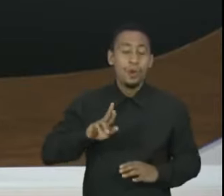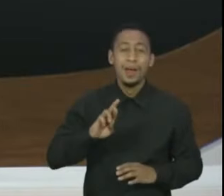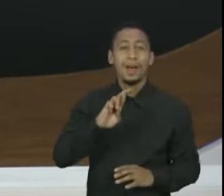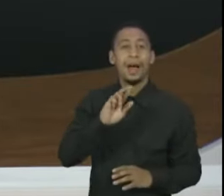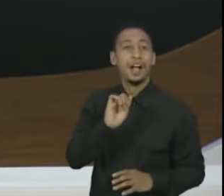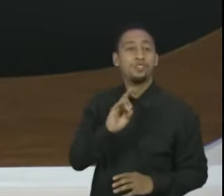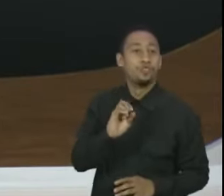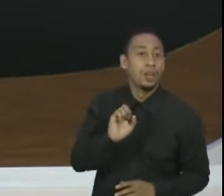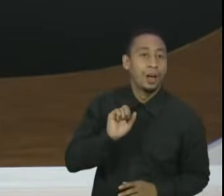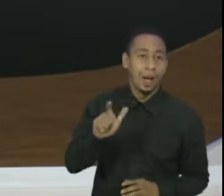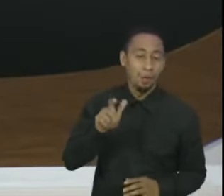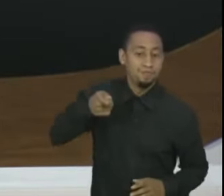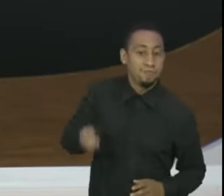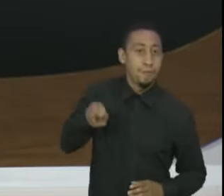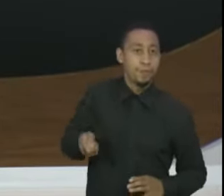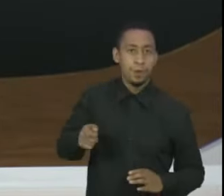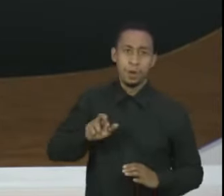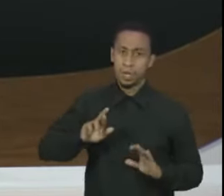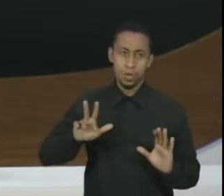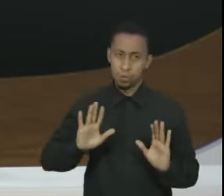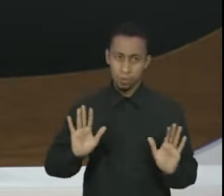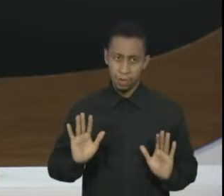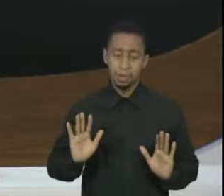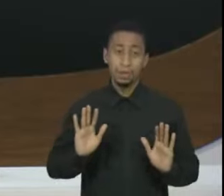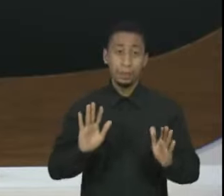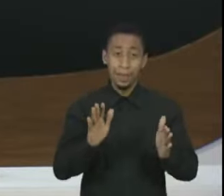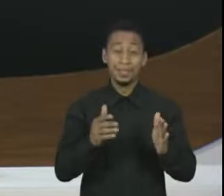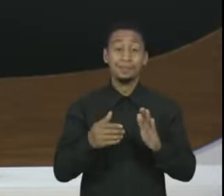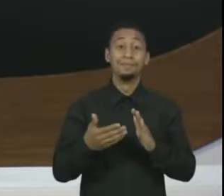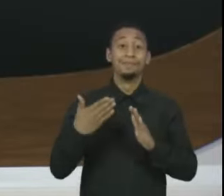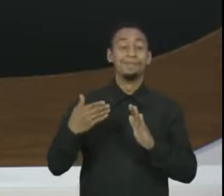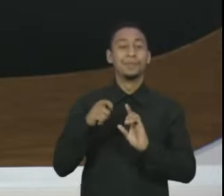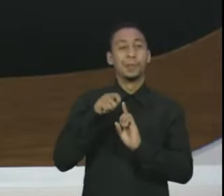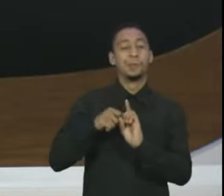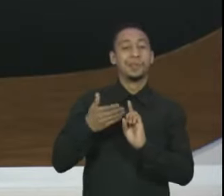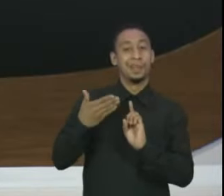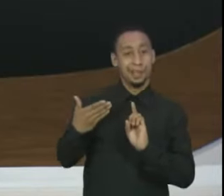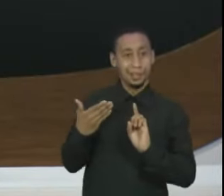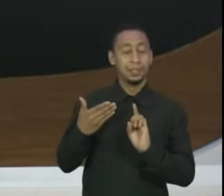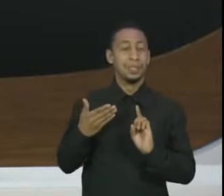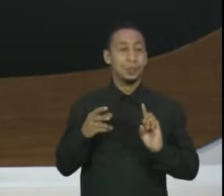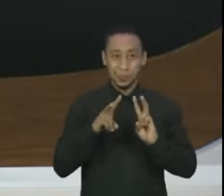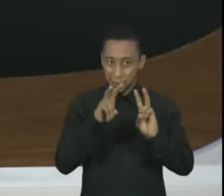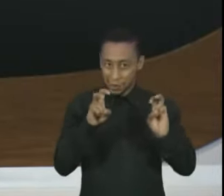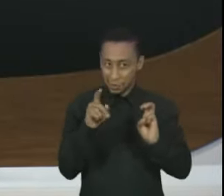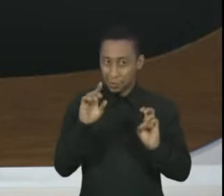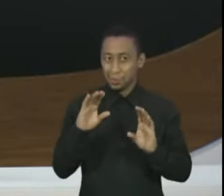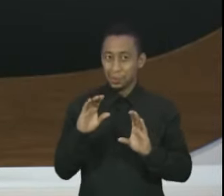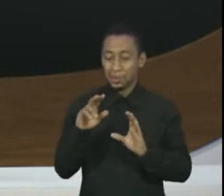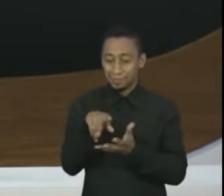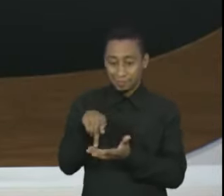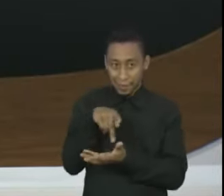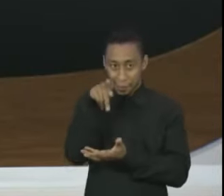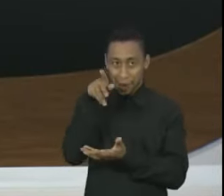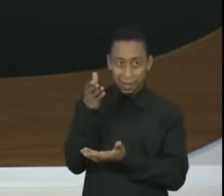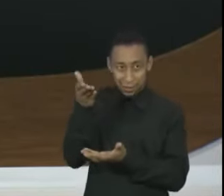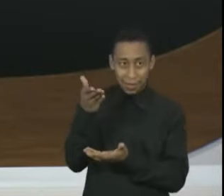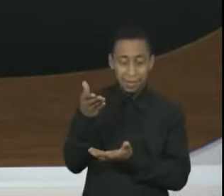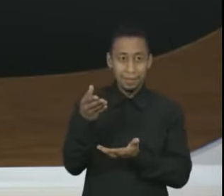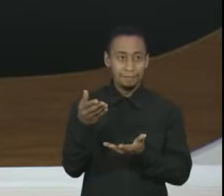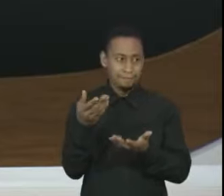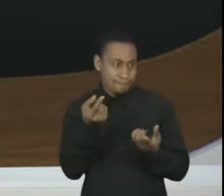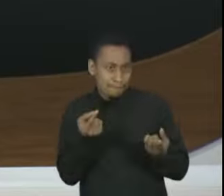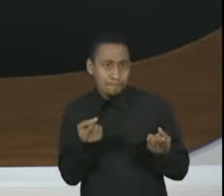nenhuma acepção da palavra poucos meses Antes desse Episódio é o ideólogo Olavo de